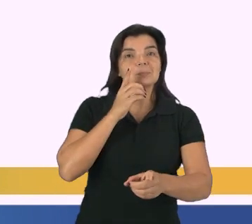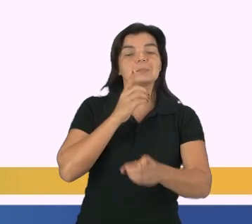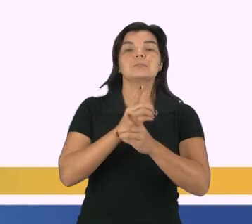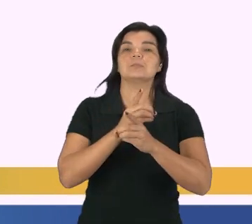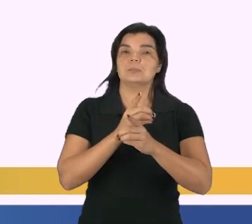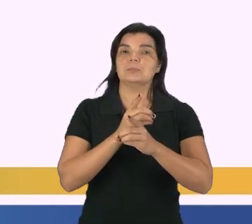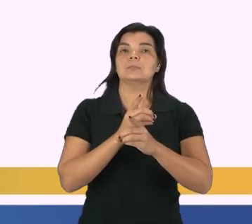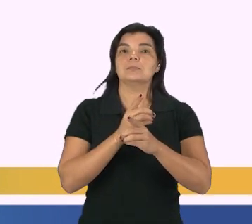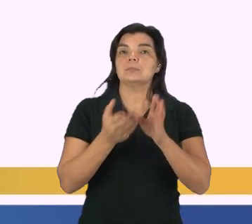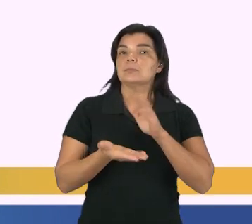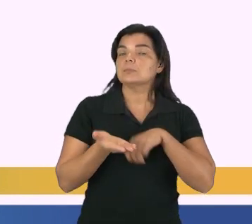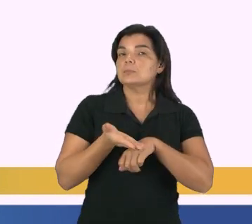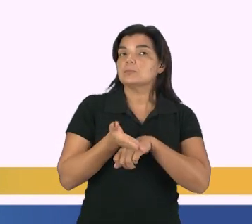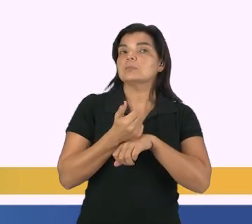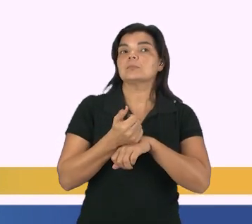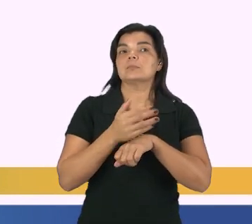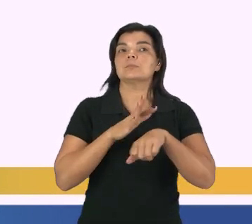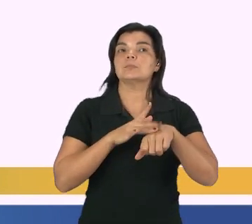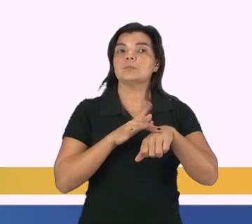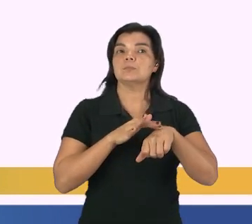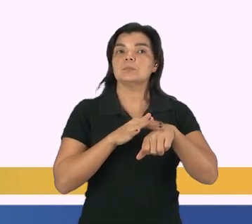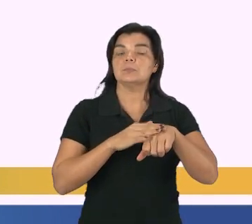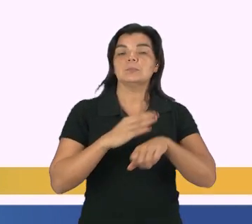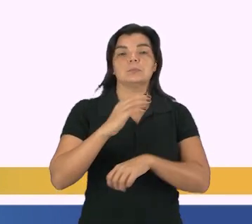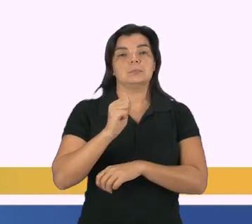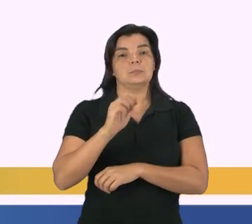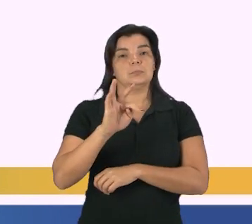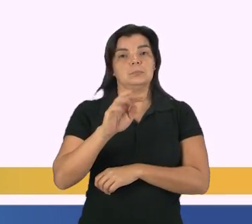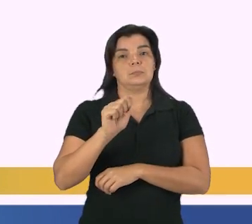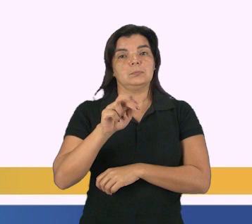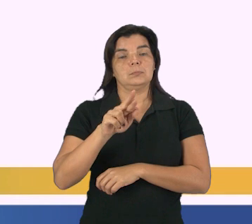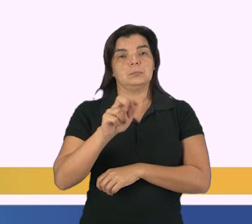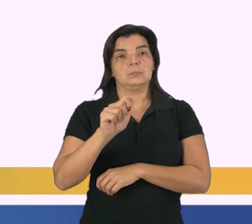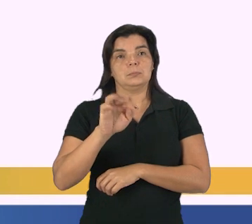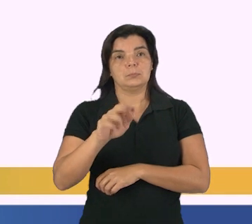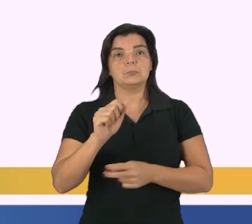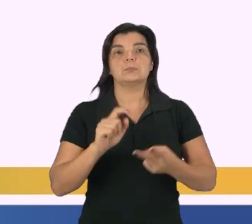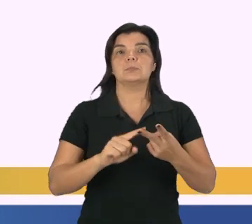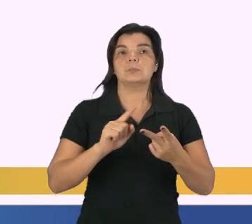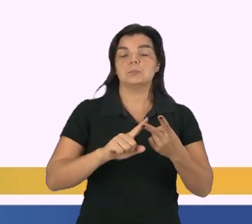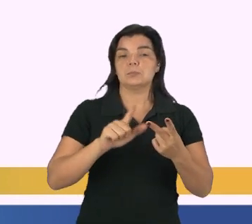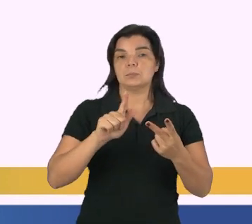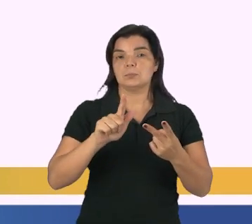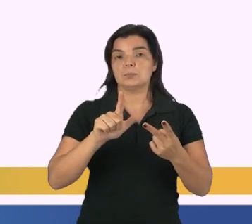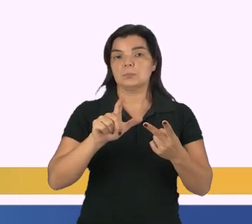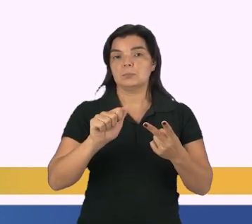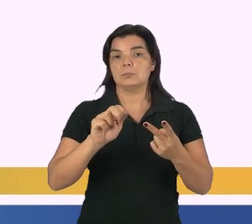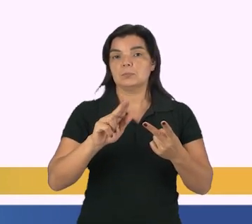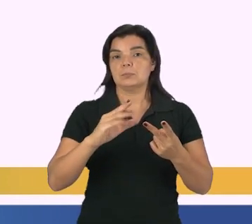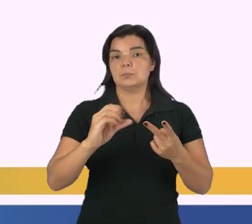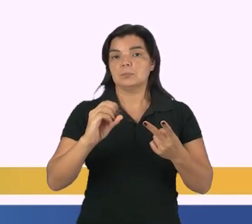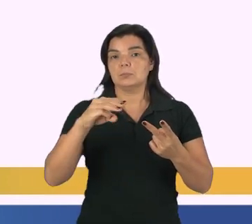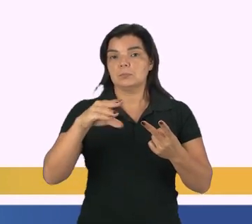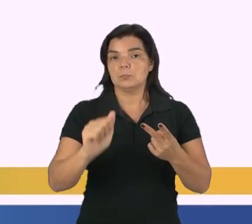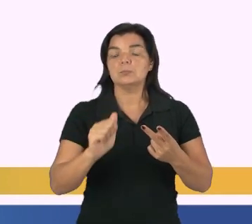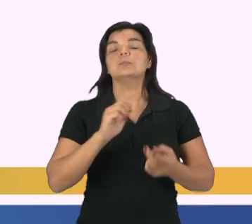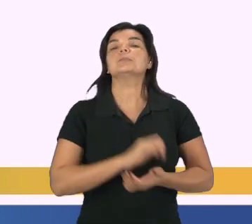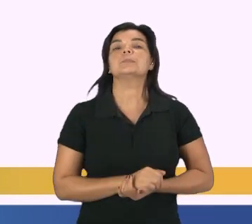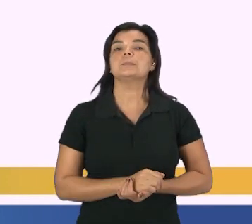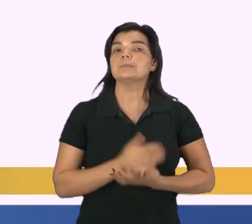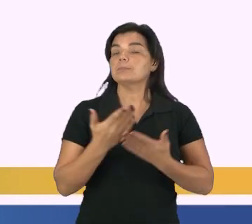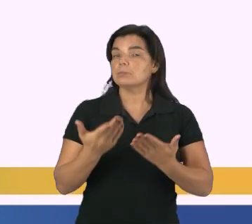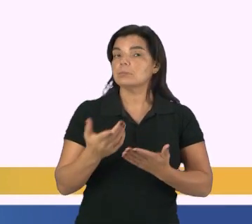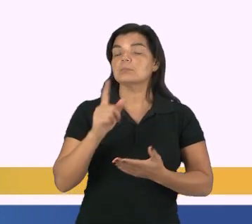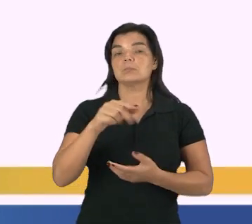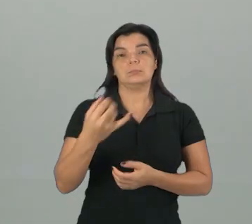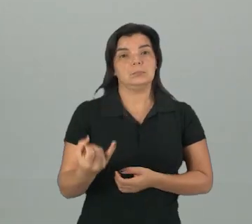especialmente importantes para detectar com antecedência doenças como catarata e glaucoma. Então,